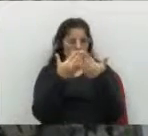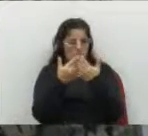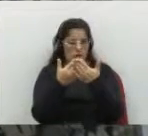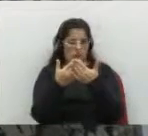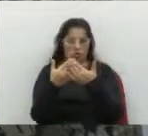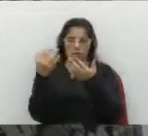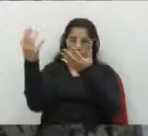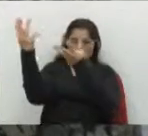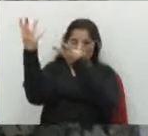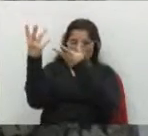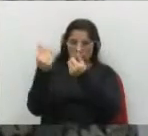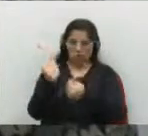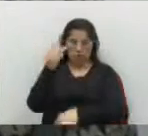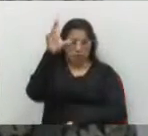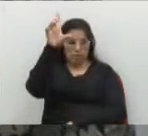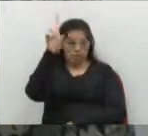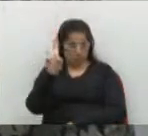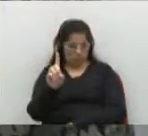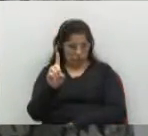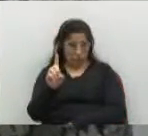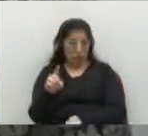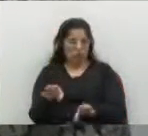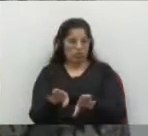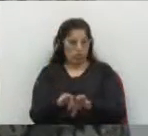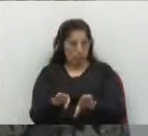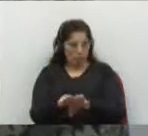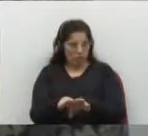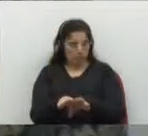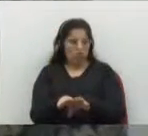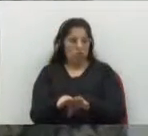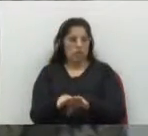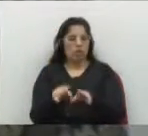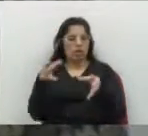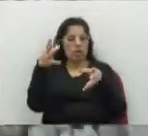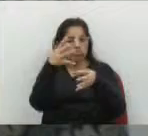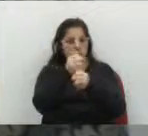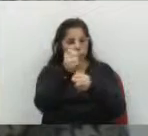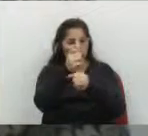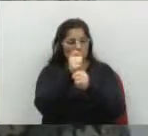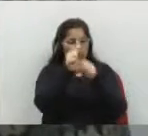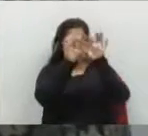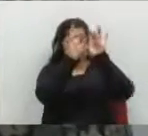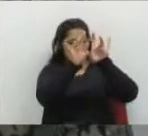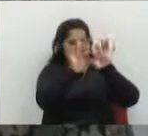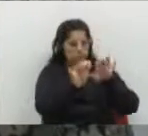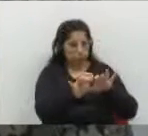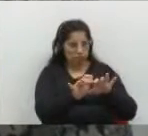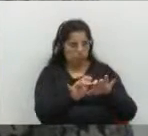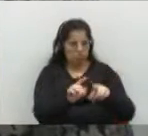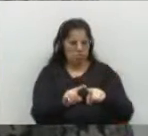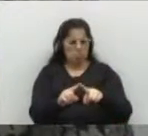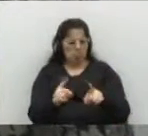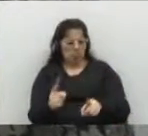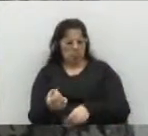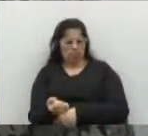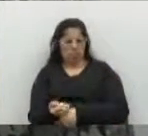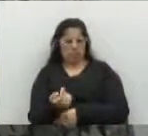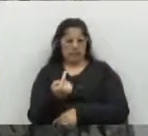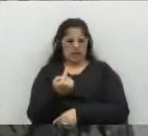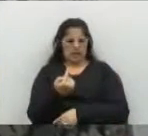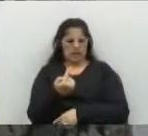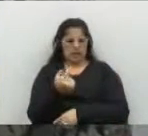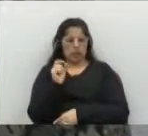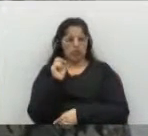direção da escola, da mesma forma que ela é contabilizada. Agora, o que mais me intriga em